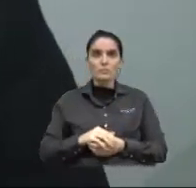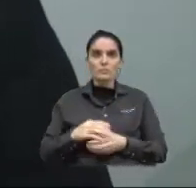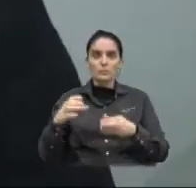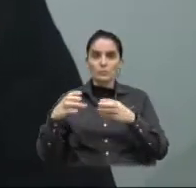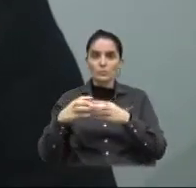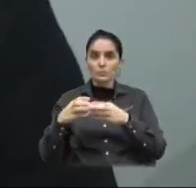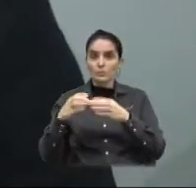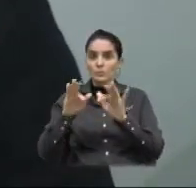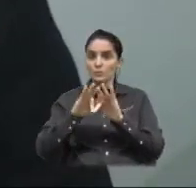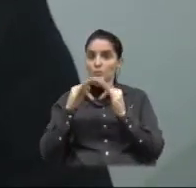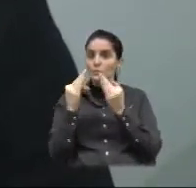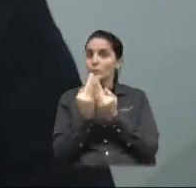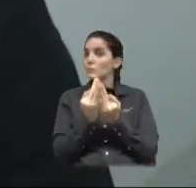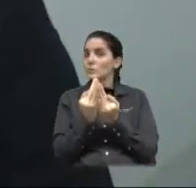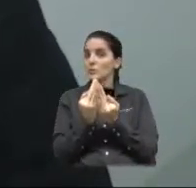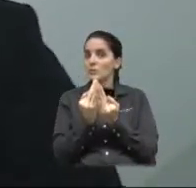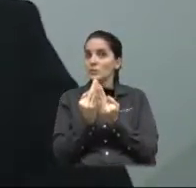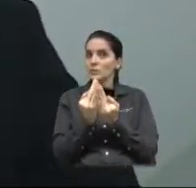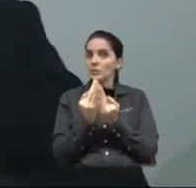família